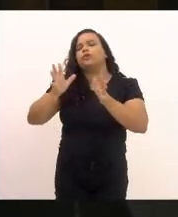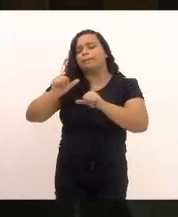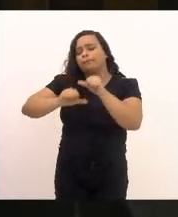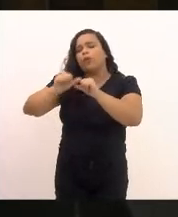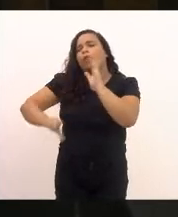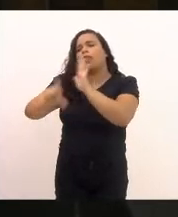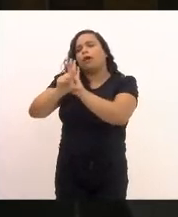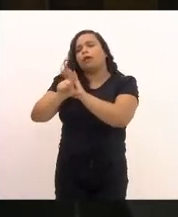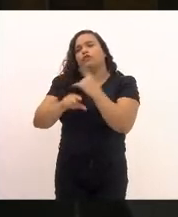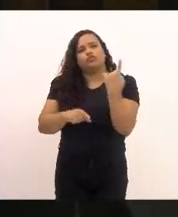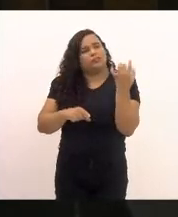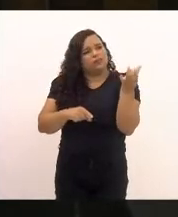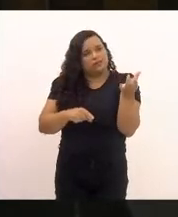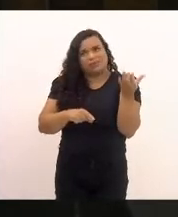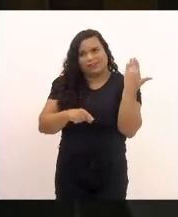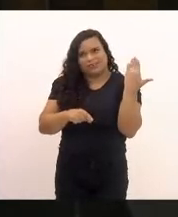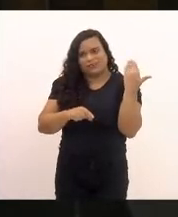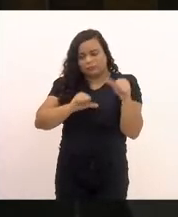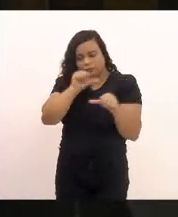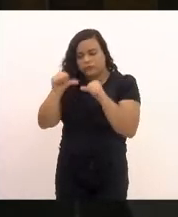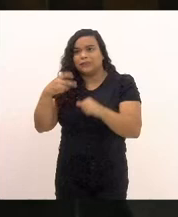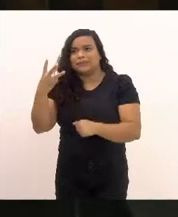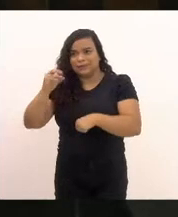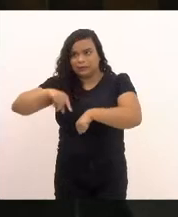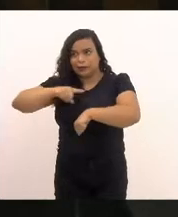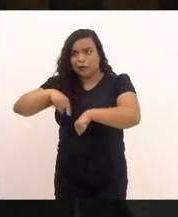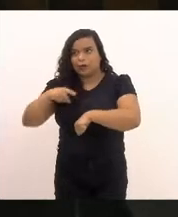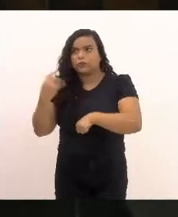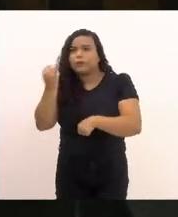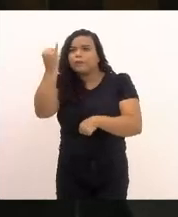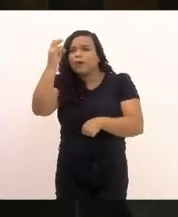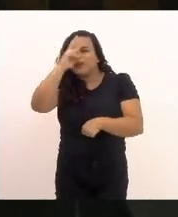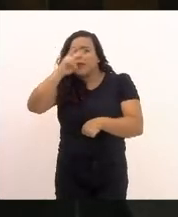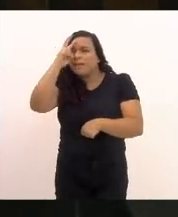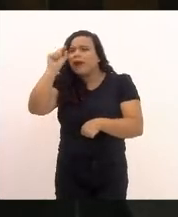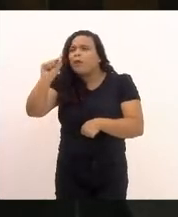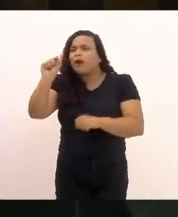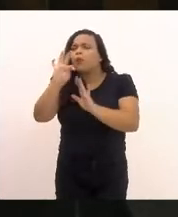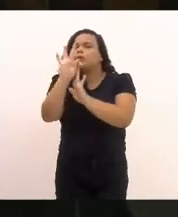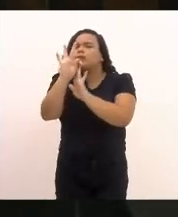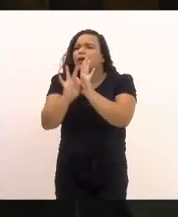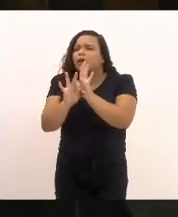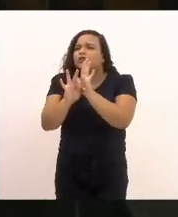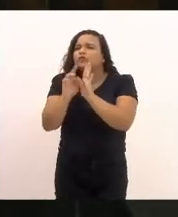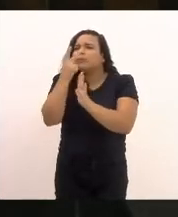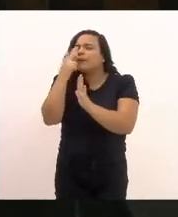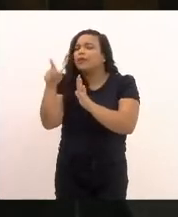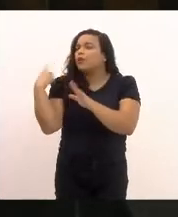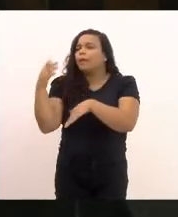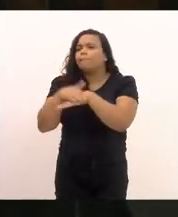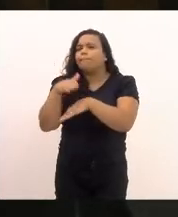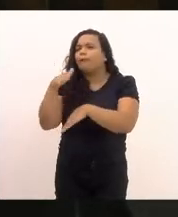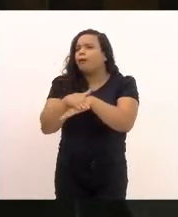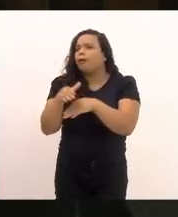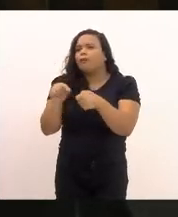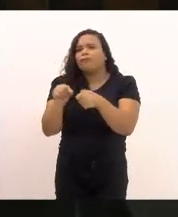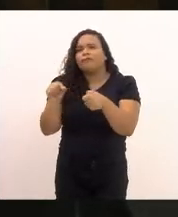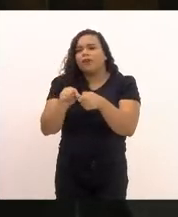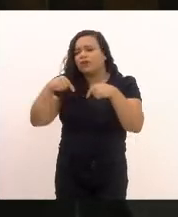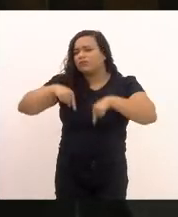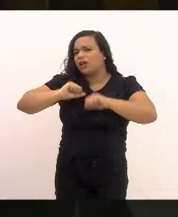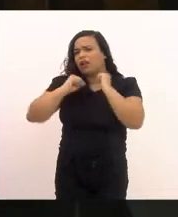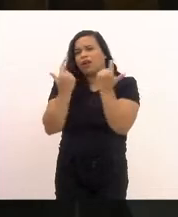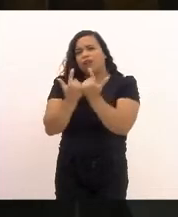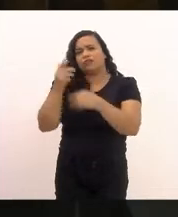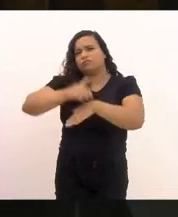horas, primeiro, é bom dizer, deixar claro aqui, que o texto foi praticamente feito por nós aqui na Alerj, Flávio. Nós